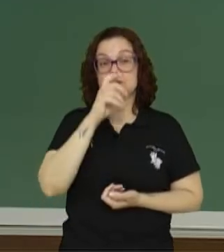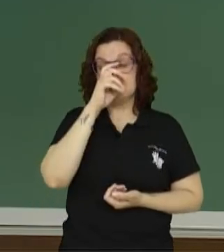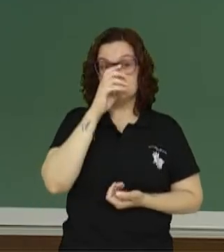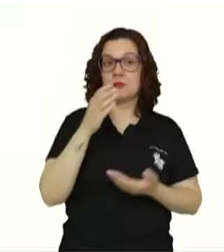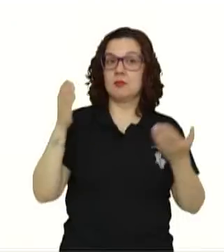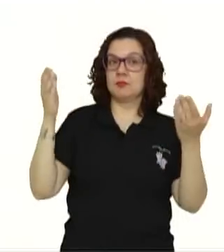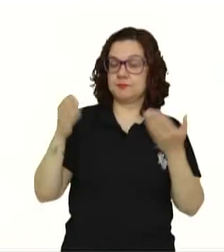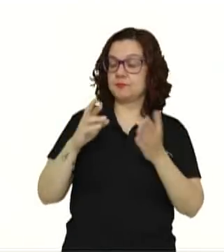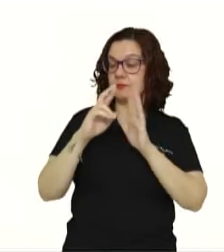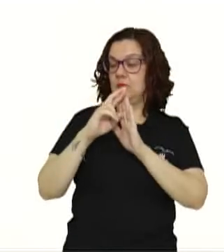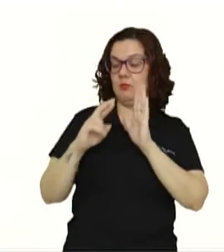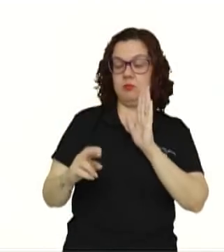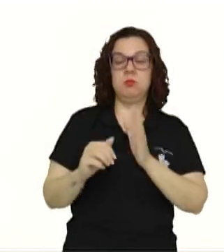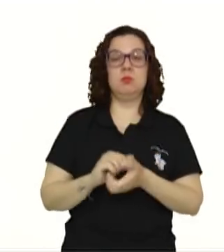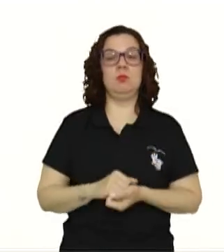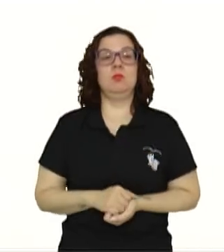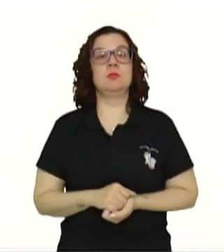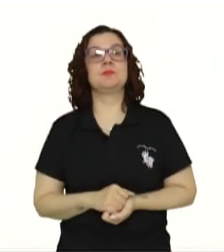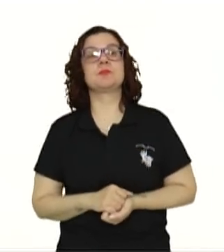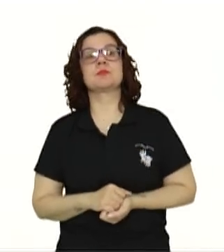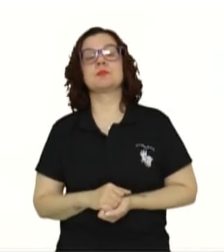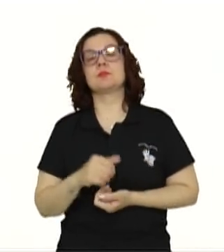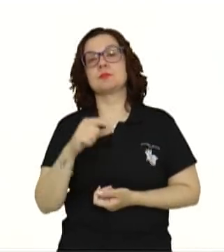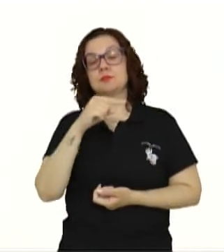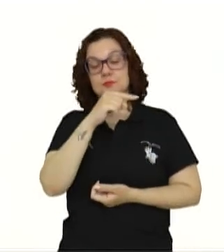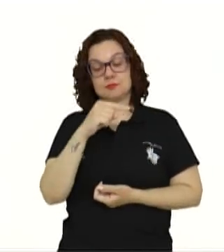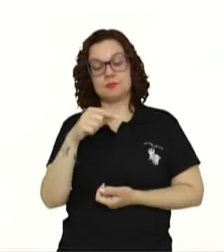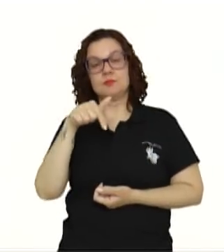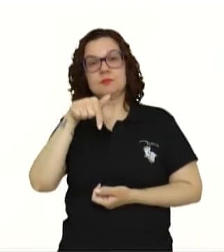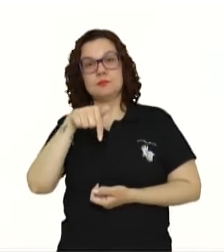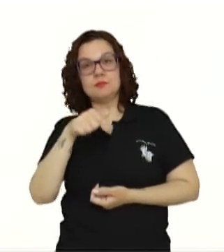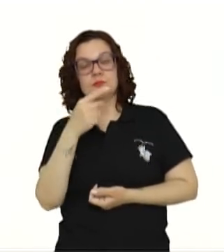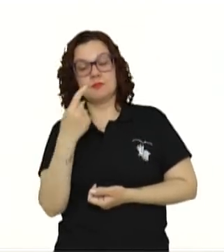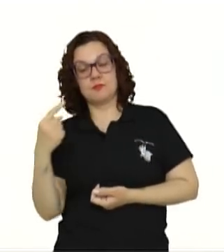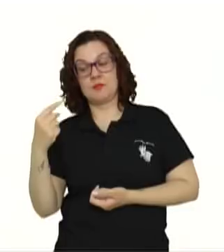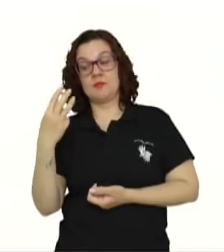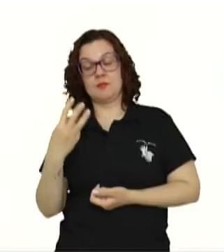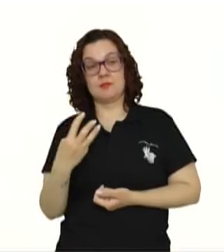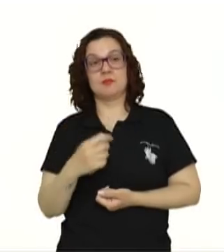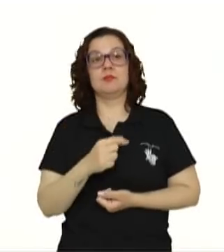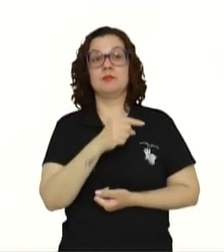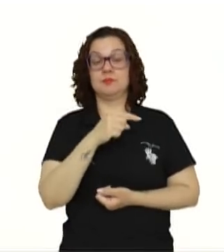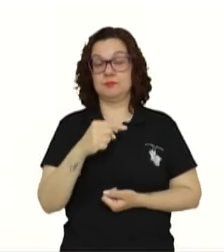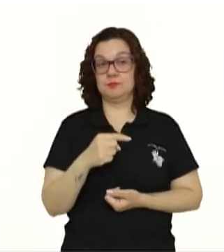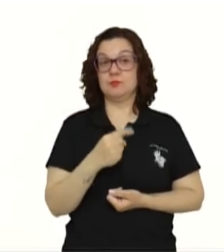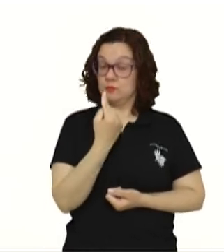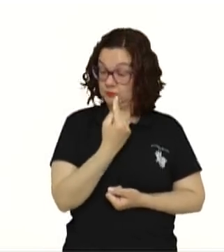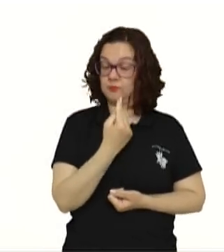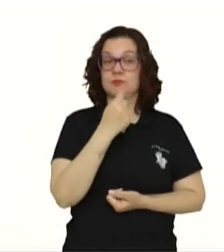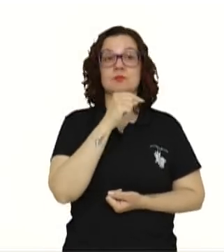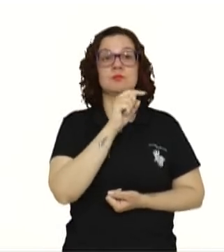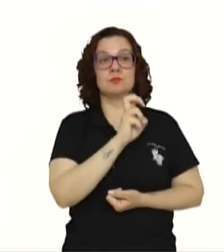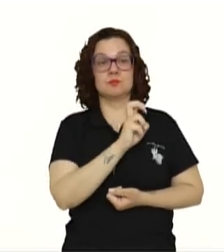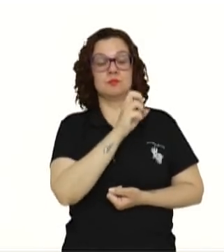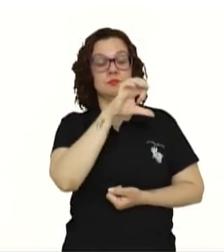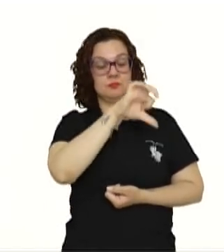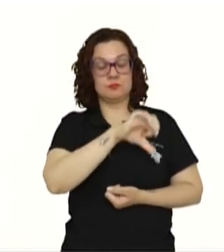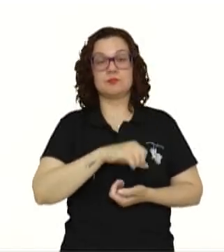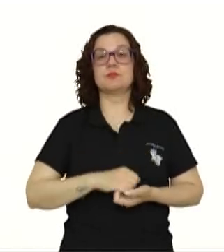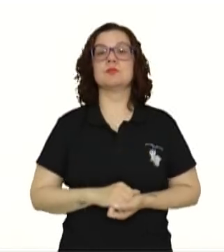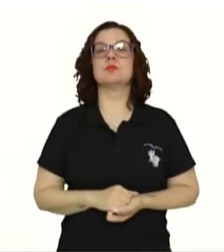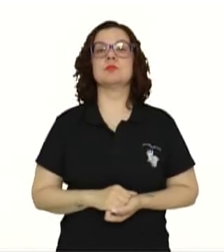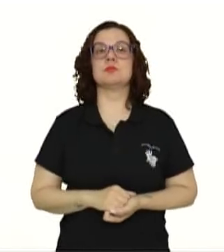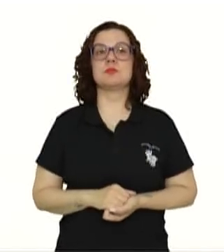Então, resposta dessa nossa sequência que nós calculamos ficou menos 7, menos 3, 1, 5